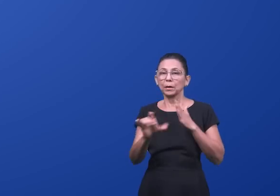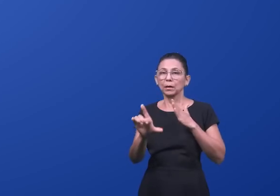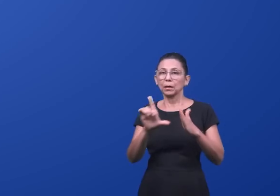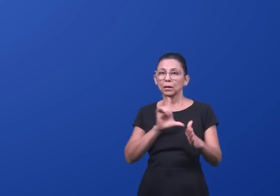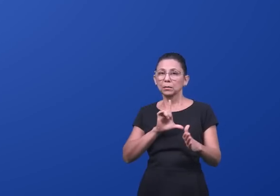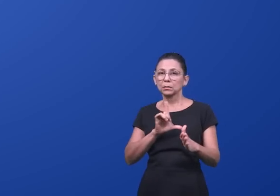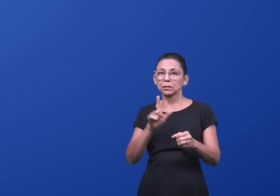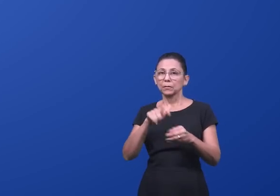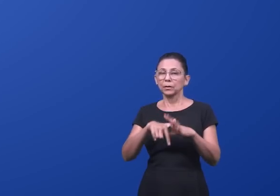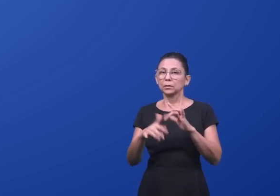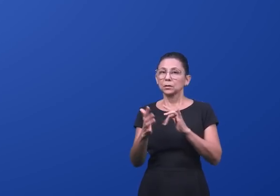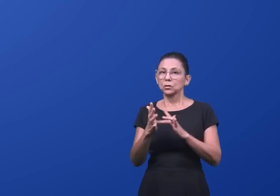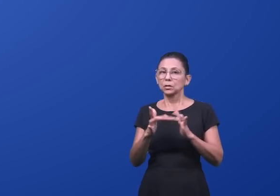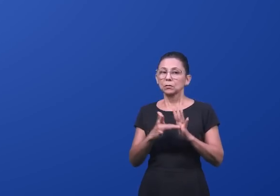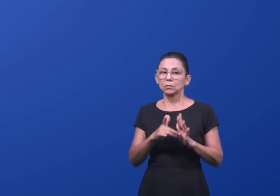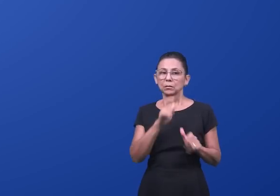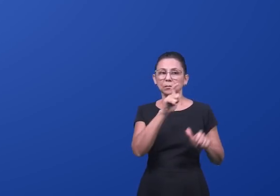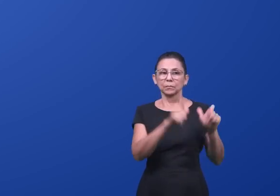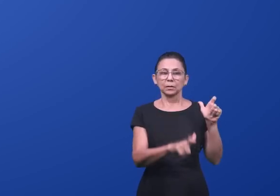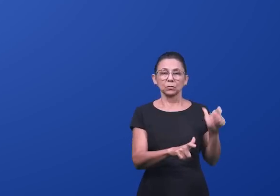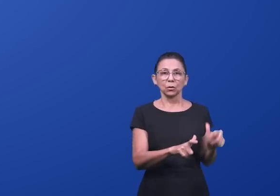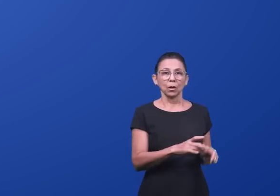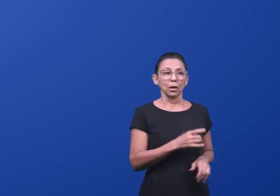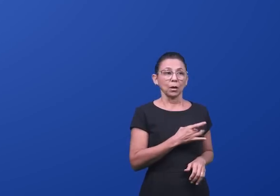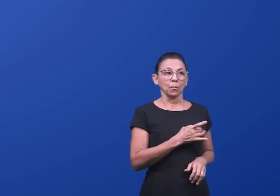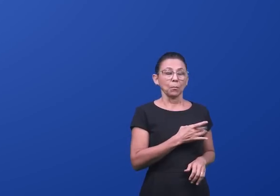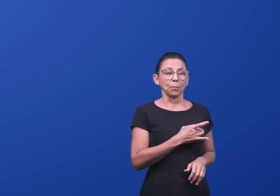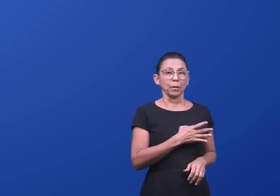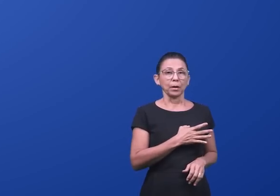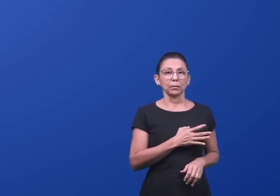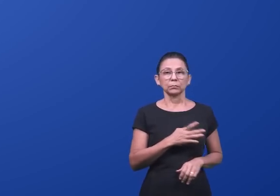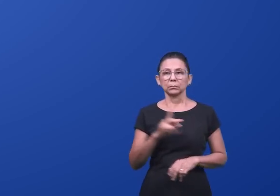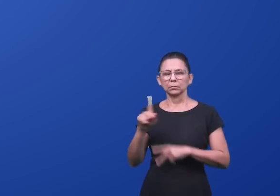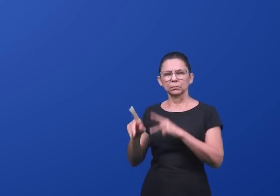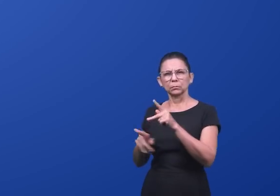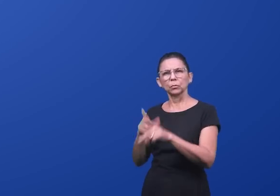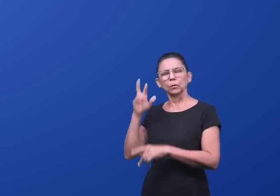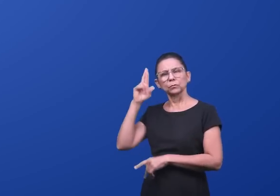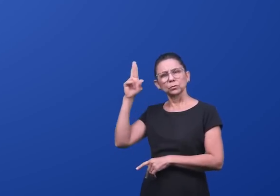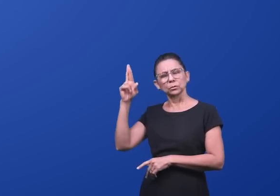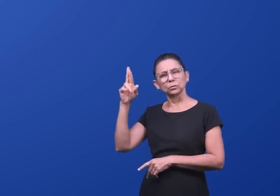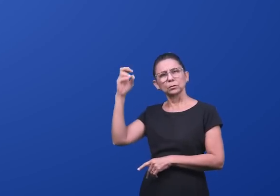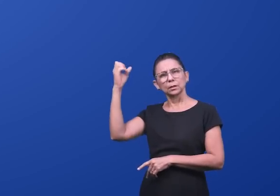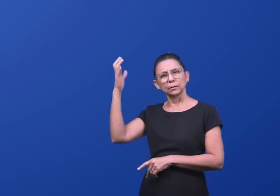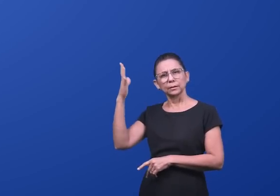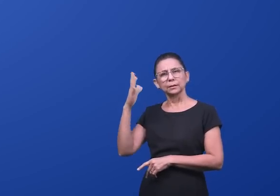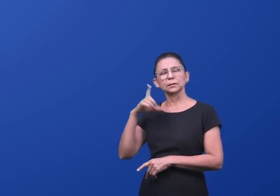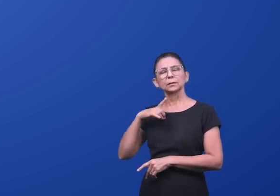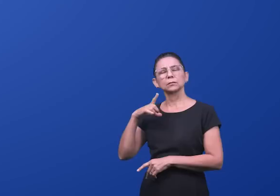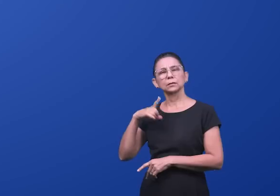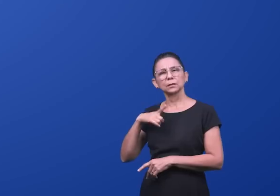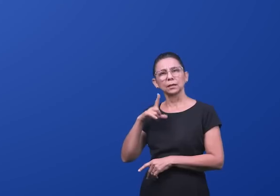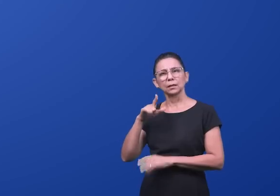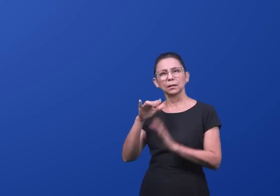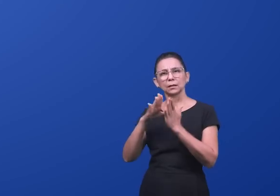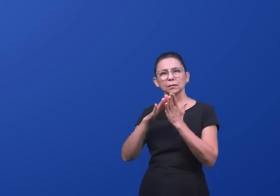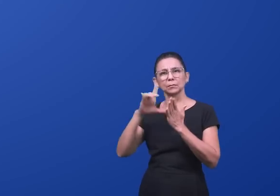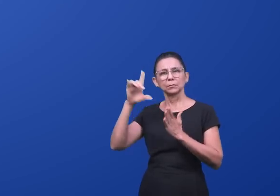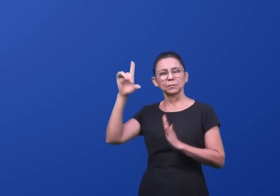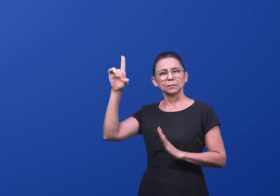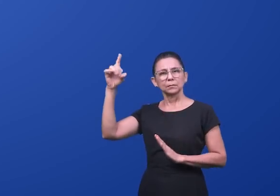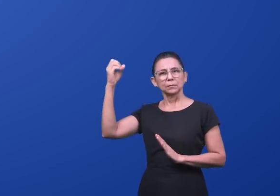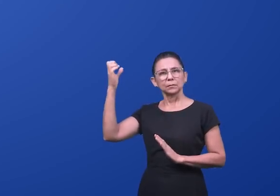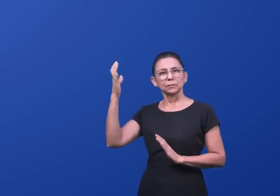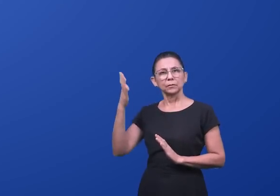tempo profético é o tempo do breve, o tempo que antecede a volta do Senhor Jesus e que o mundo ele está em trevas, o mundo ele tem os